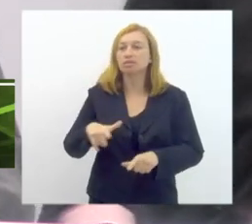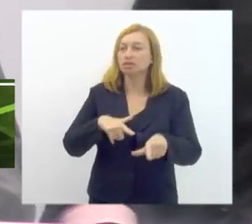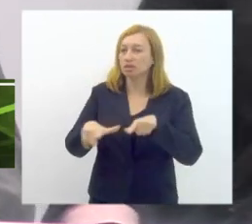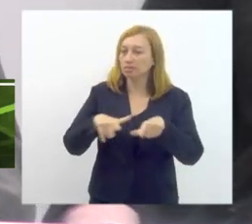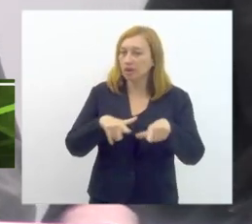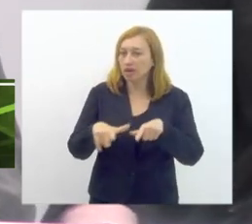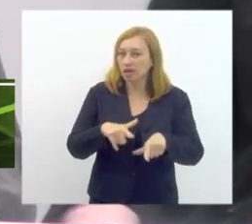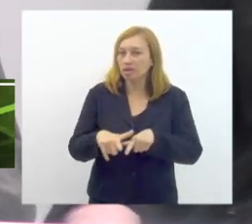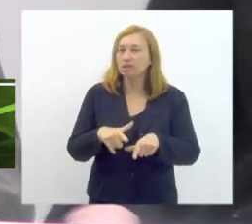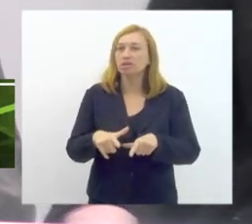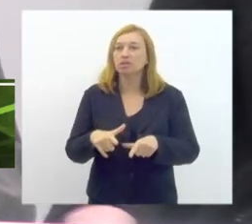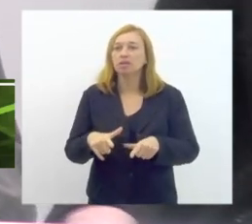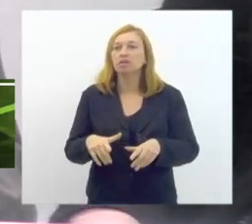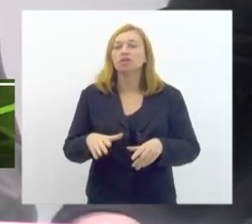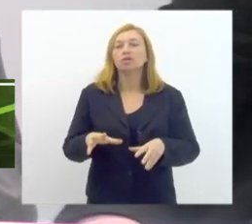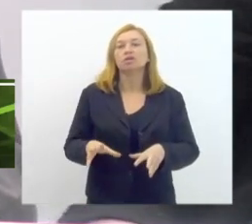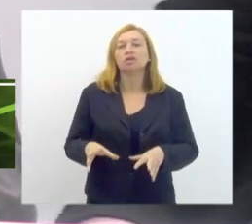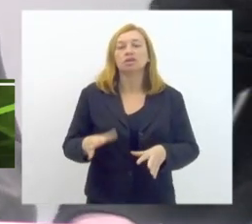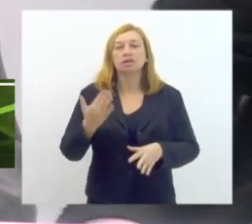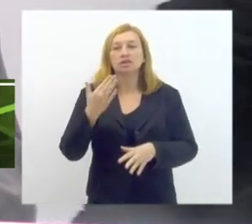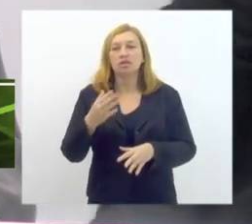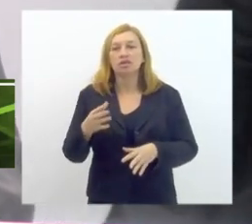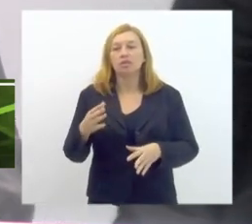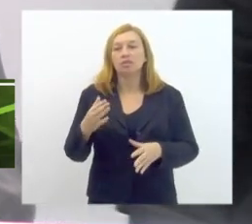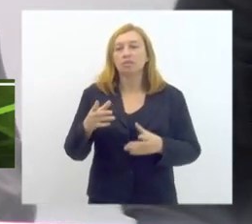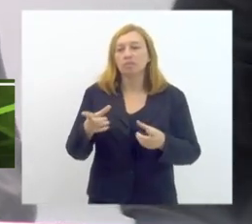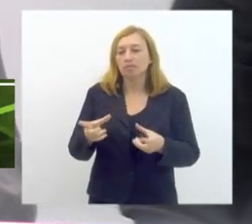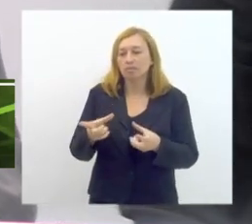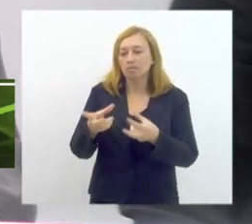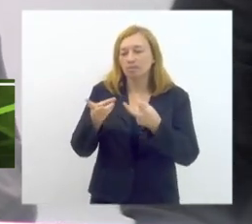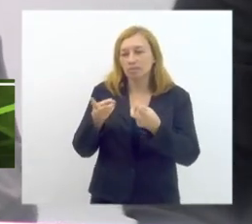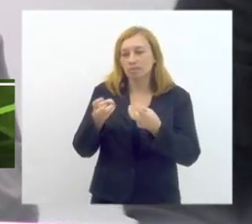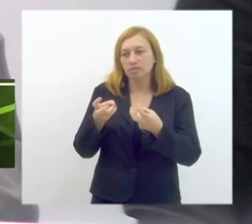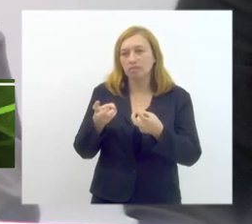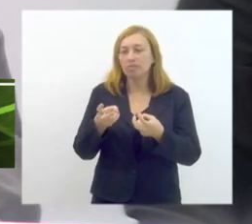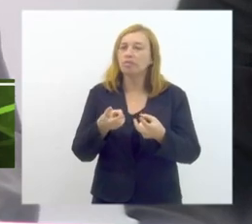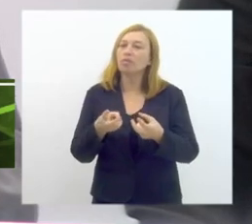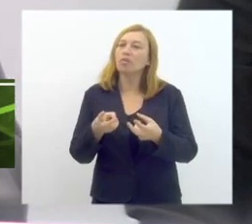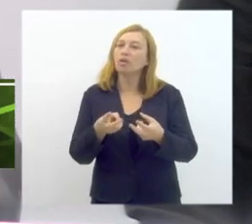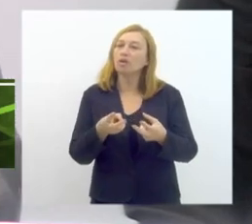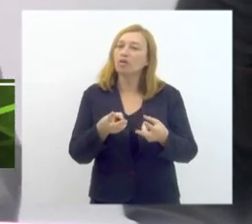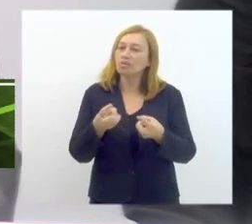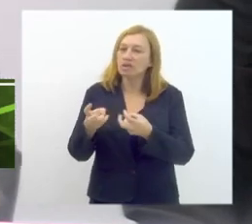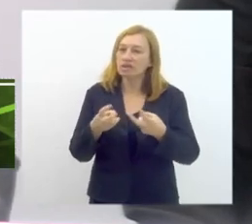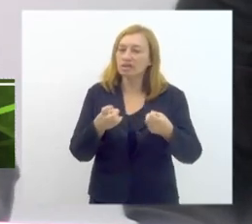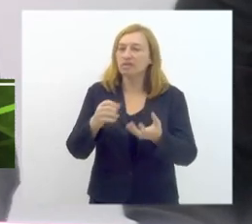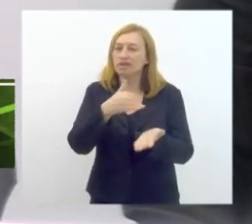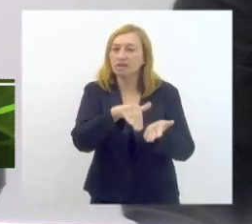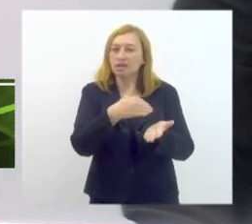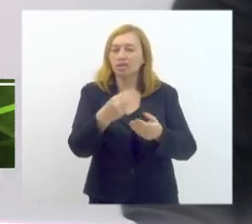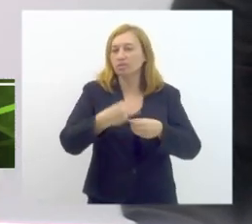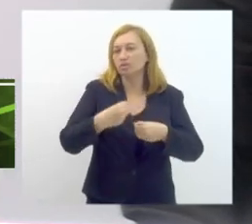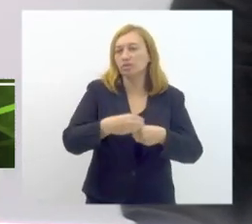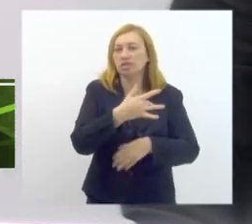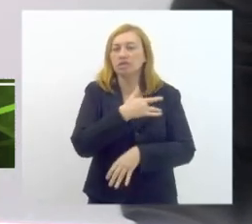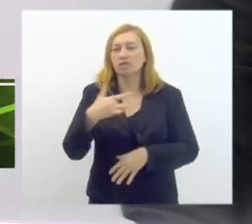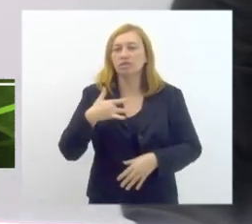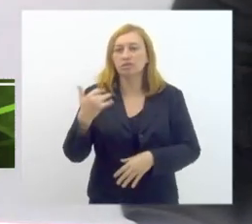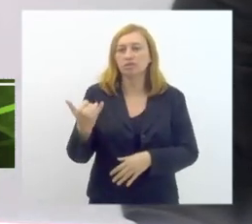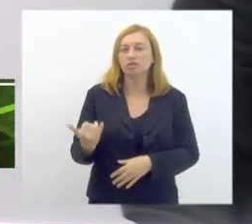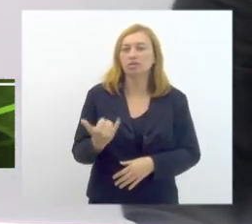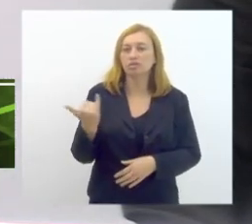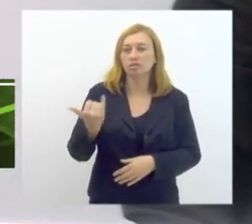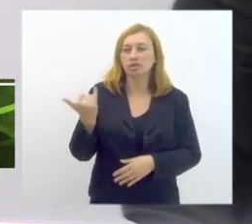ouvir o posicionamento das secretarias municipais de saúde. E eu queria falar um